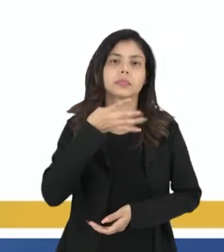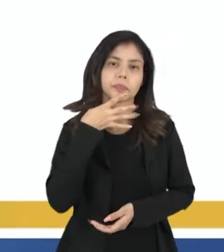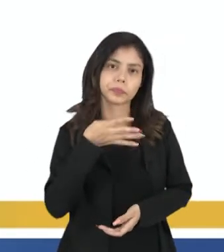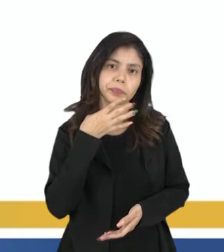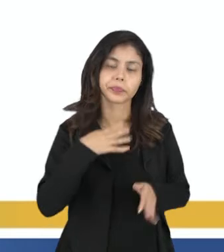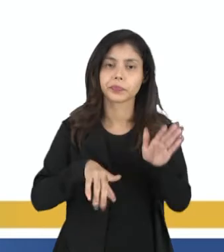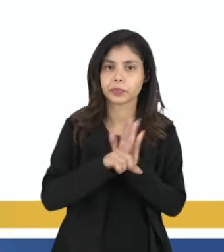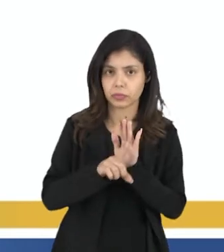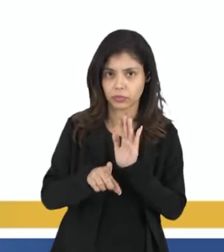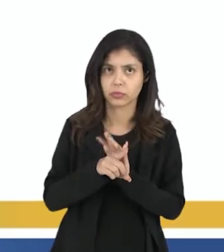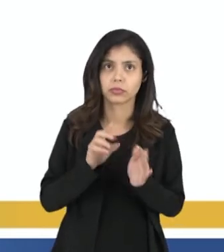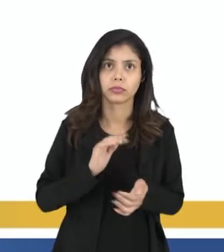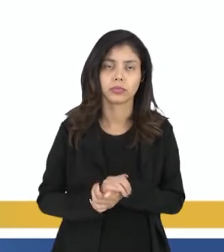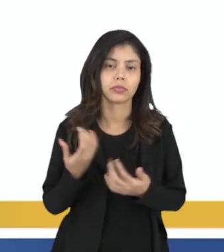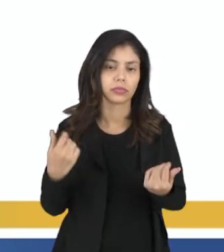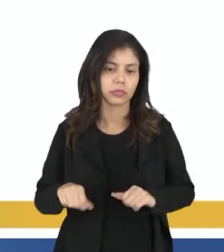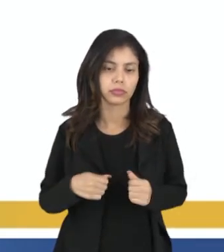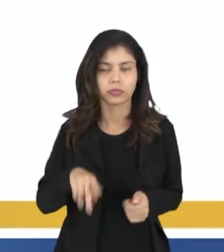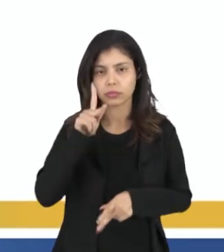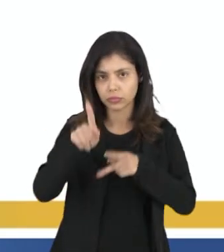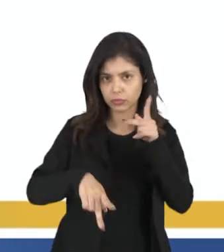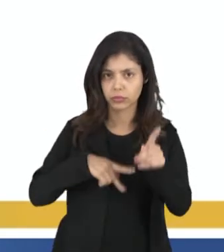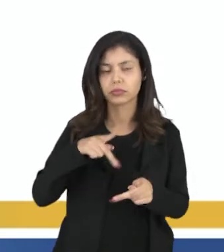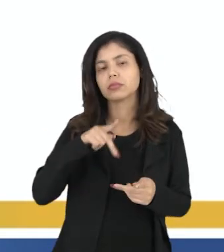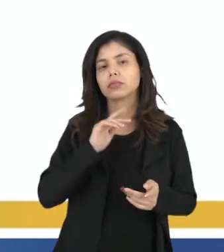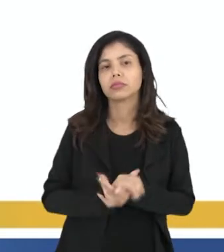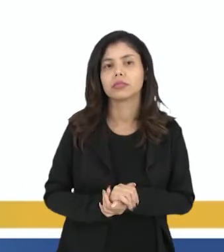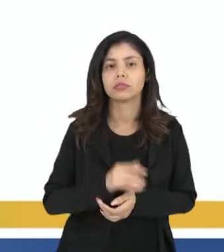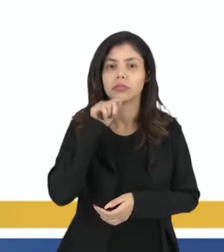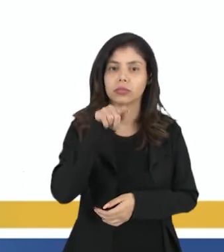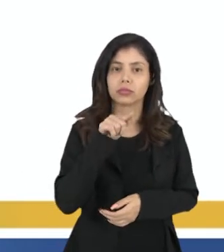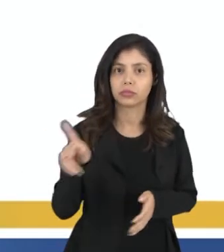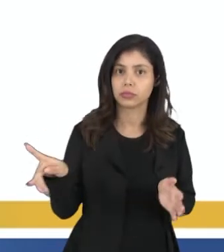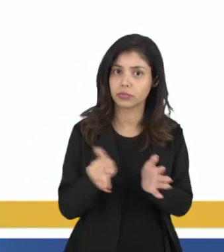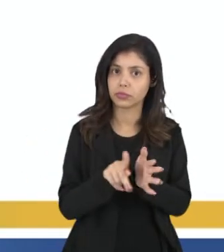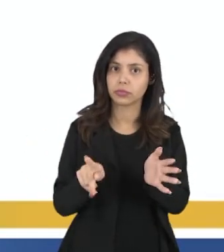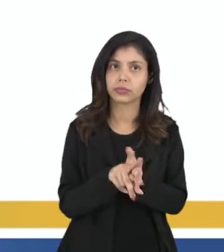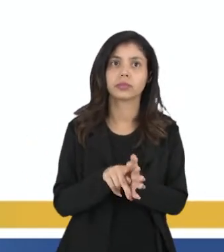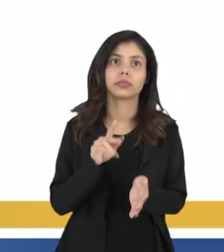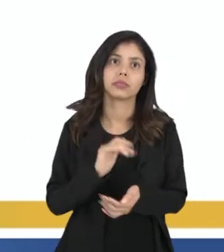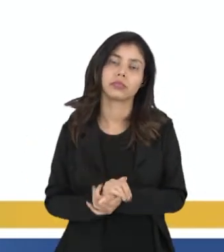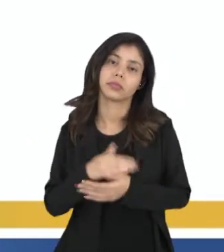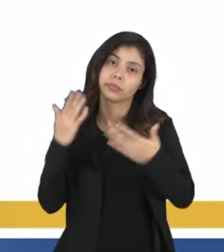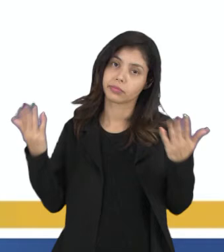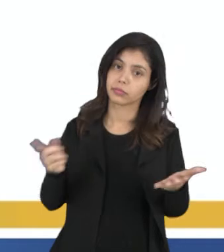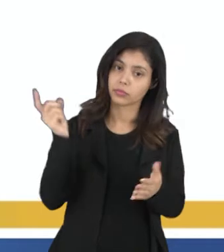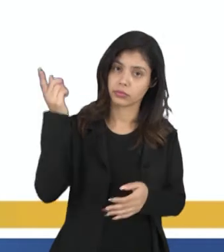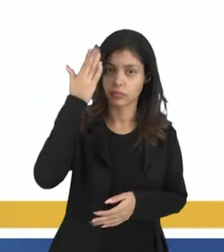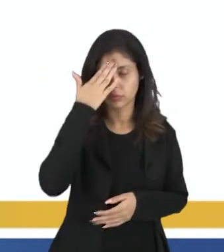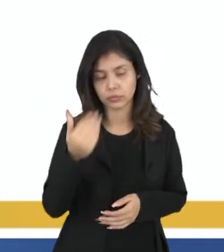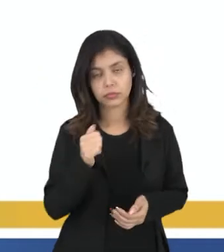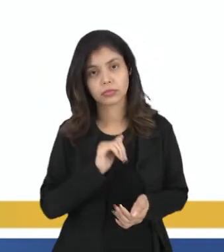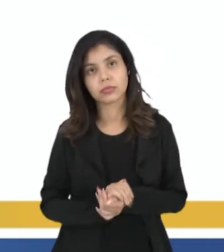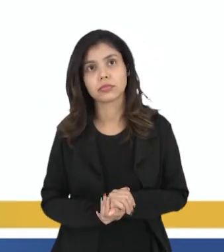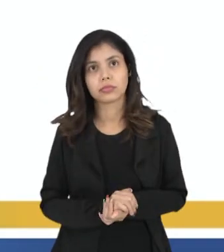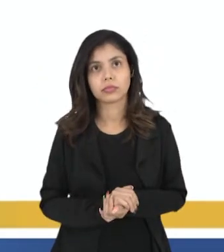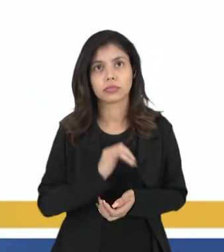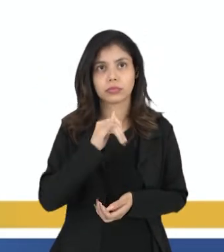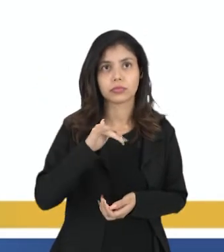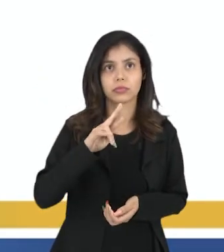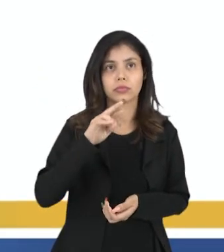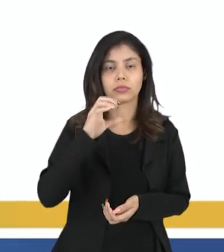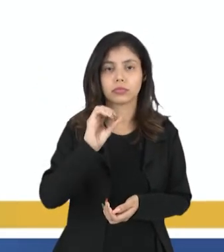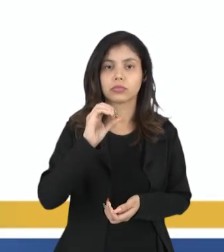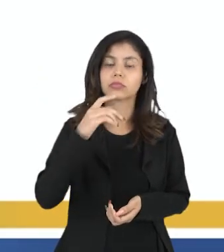conhece as leis, conhece as necessidades do povo, né? Esse é o ideal, embora a gente sabe que é uma utopia